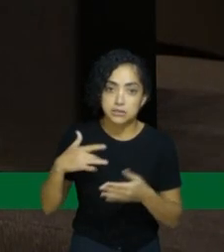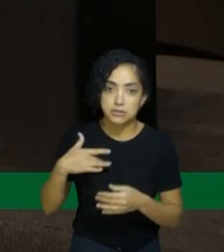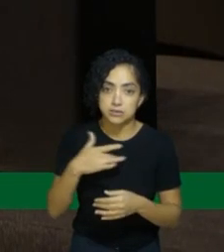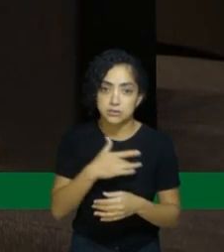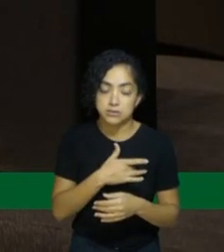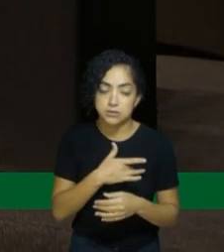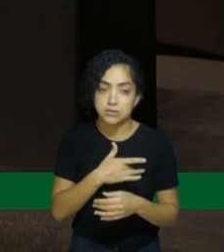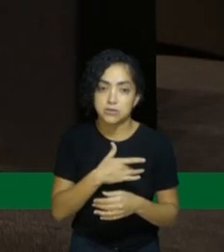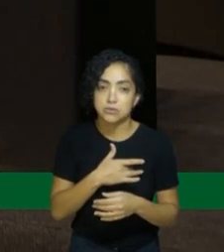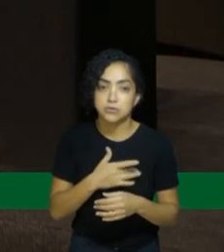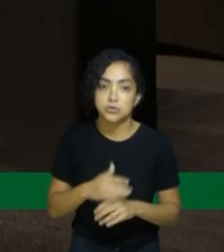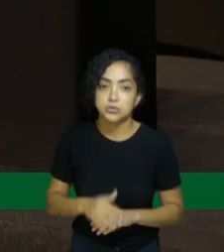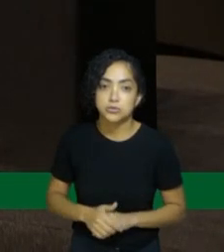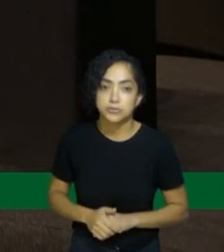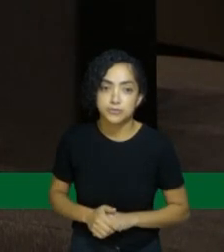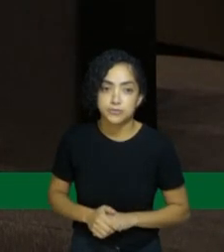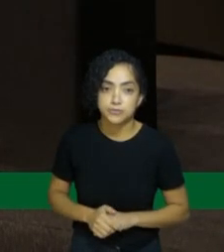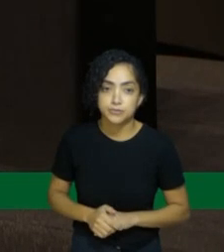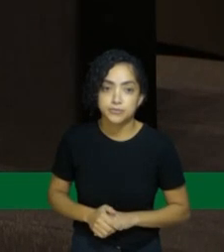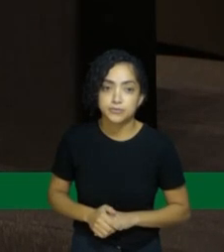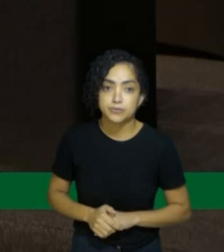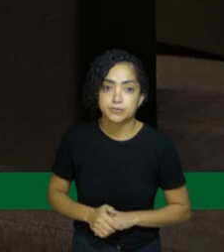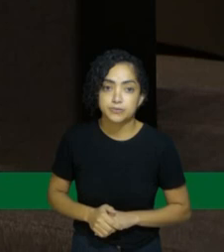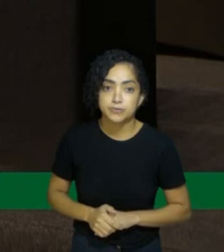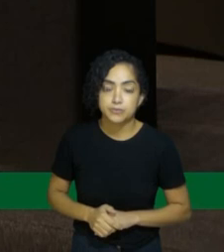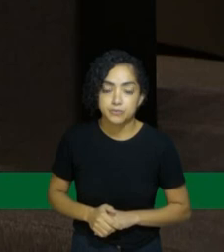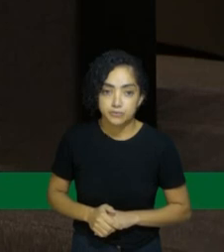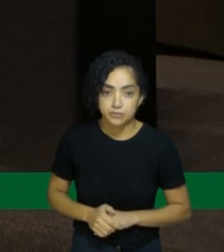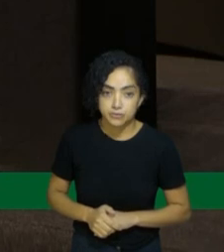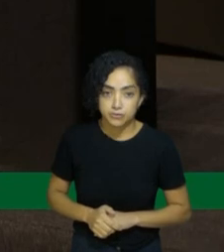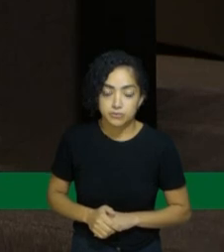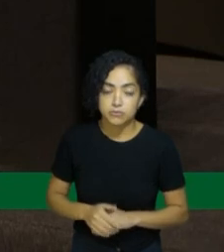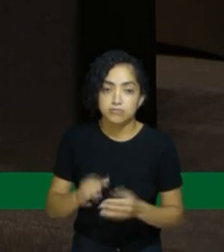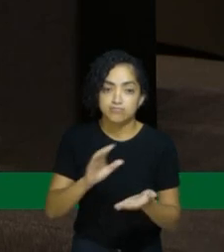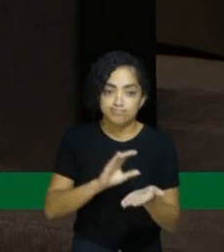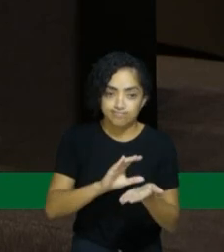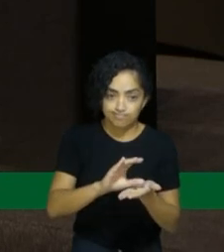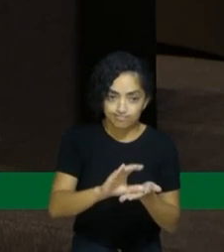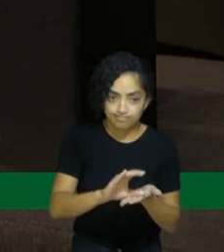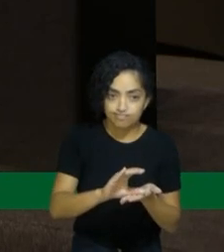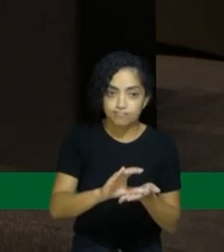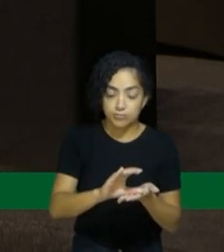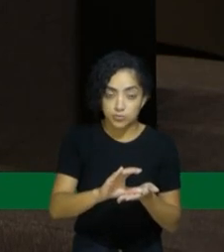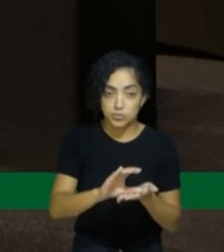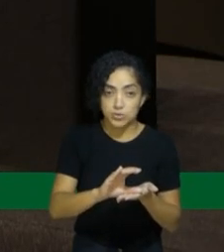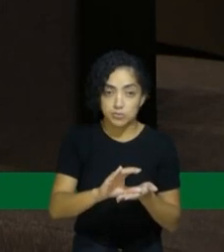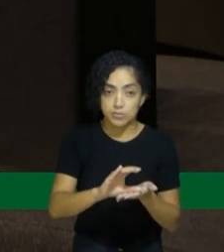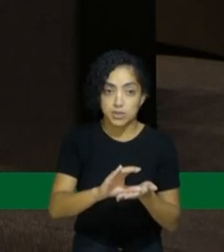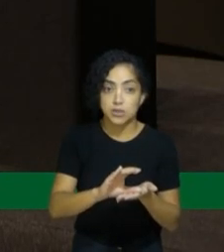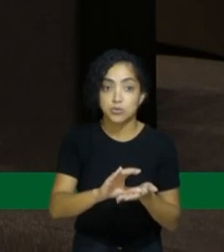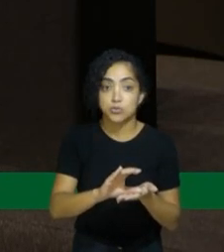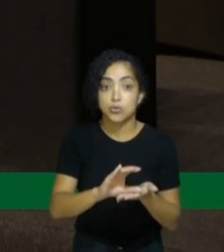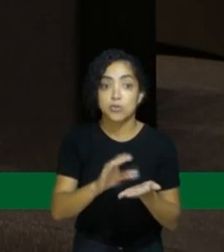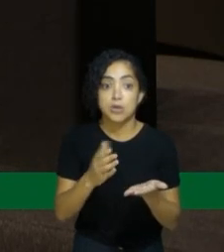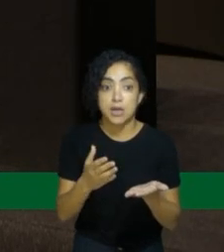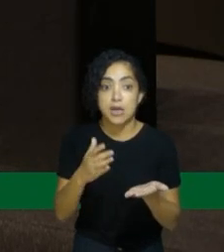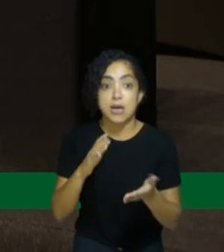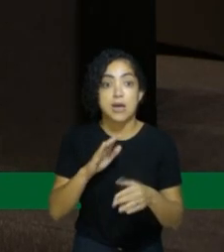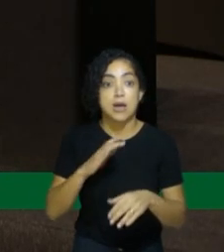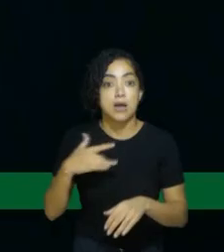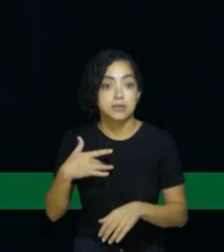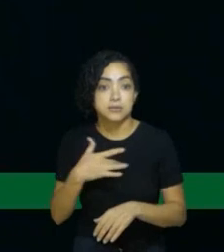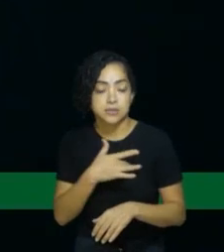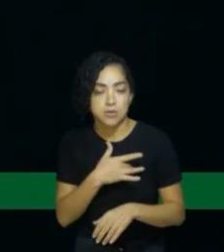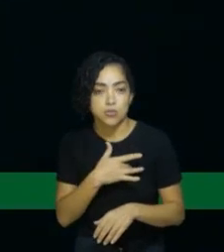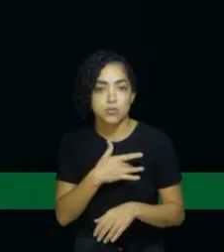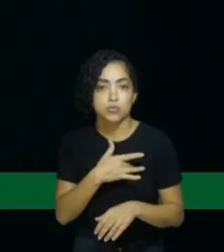saúde pelo cofinanciamento da diálise em Santa Catarina mantendo a saúde e